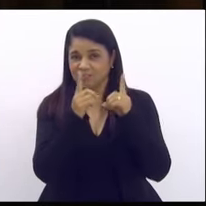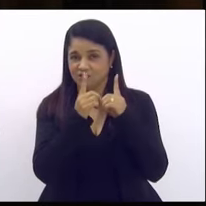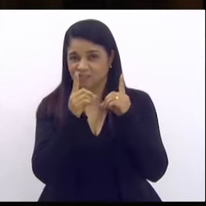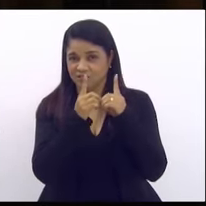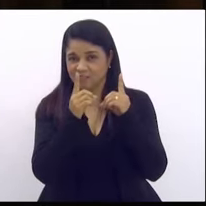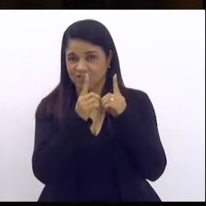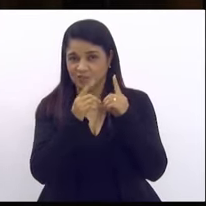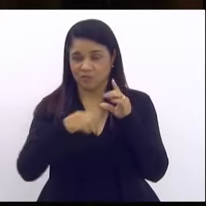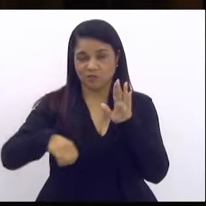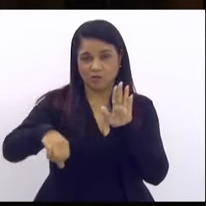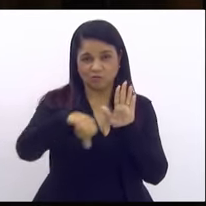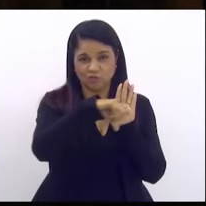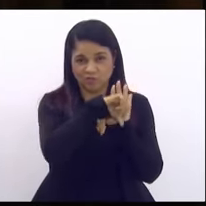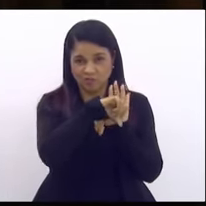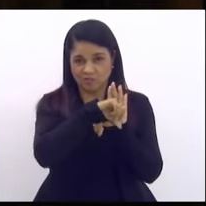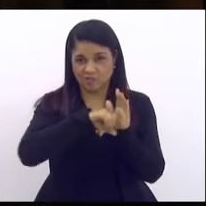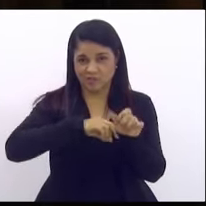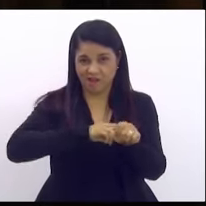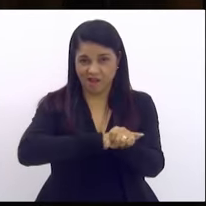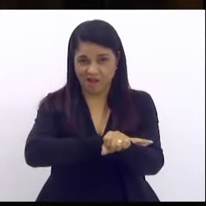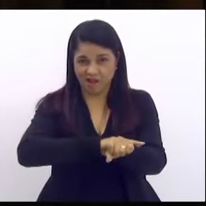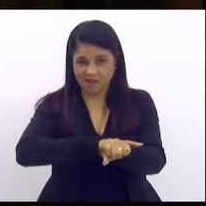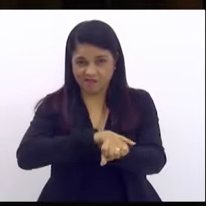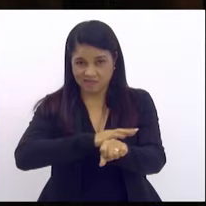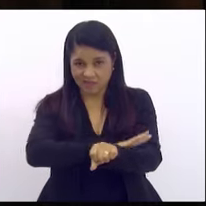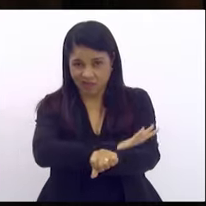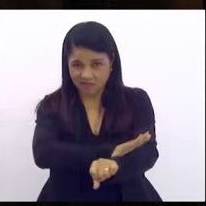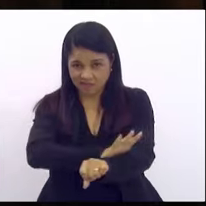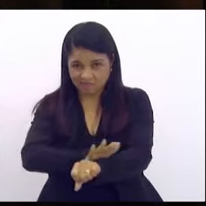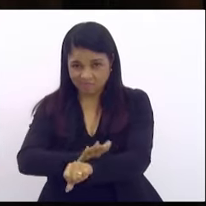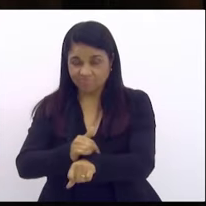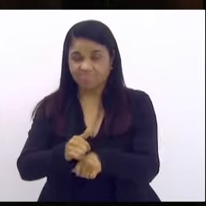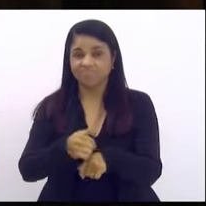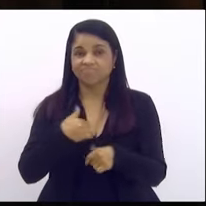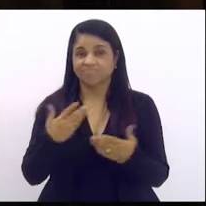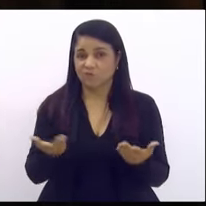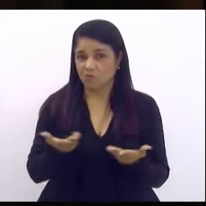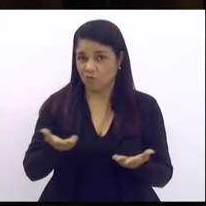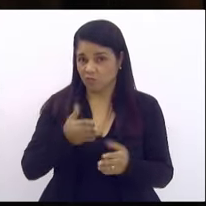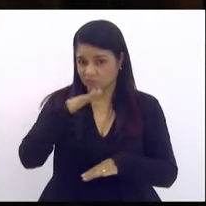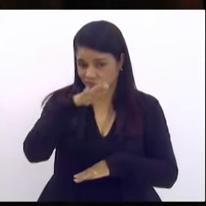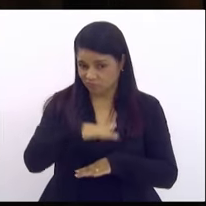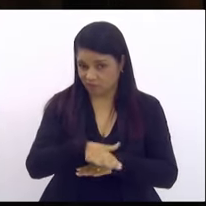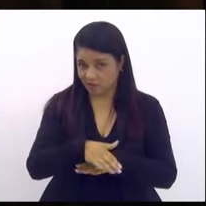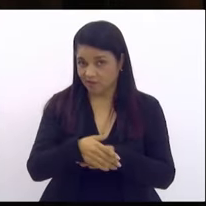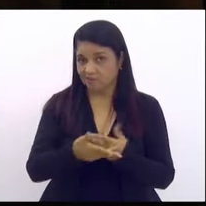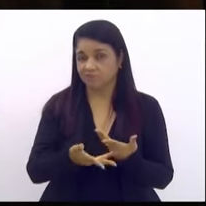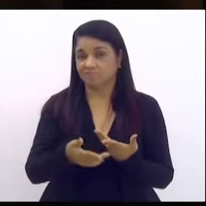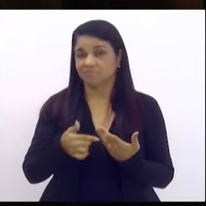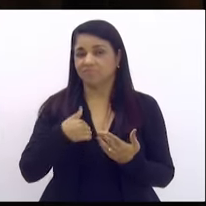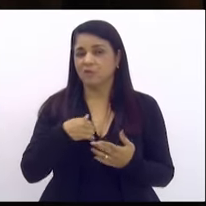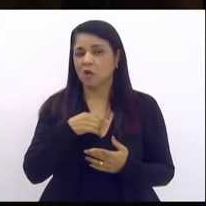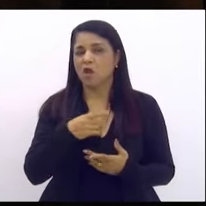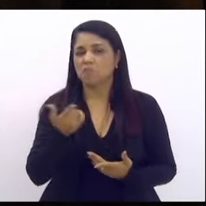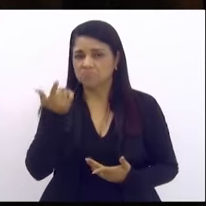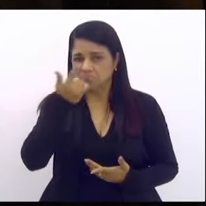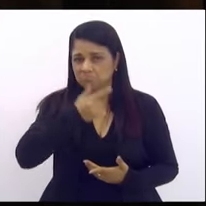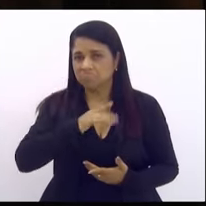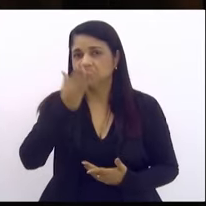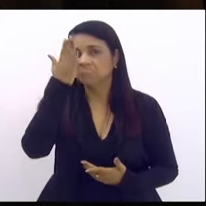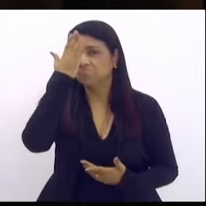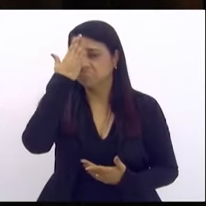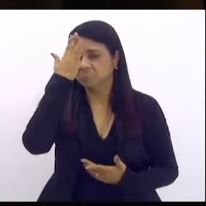aos crimes raciais na tarde de hoje convencida de que cada ato de racismo precisa